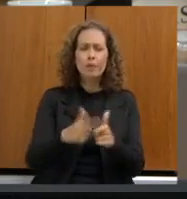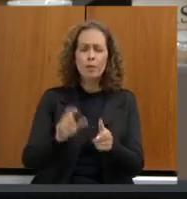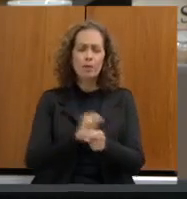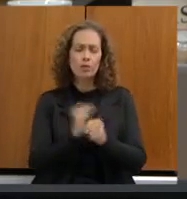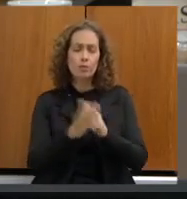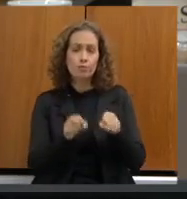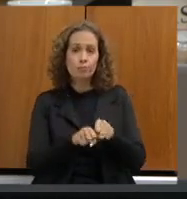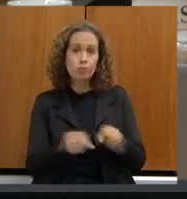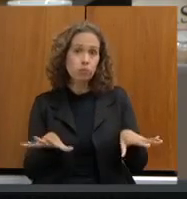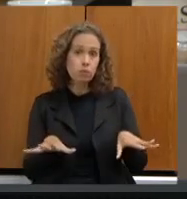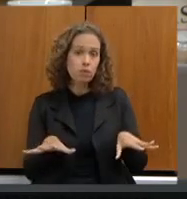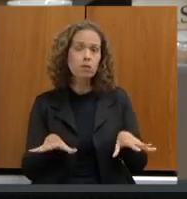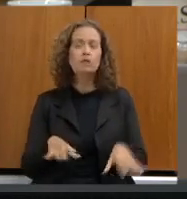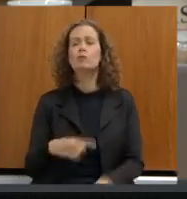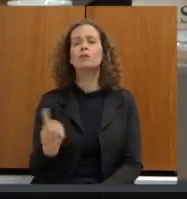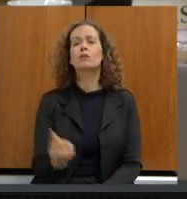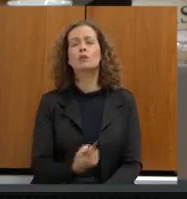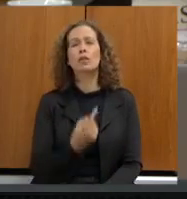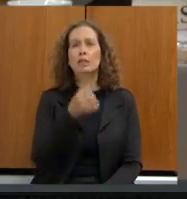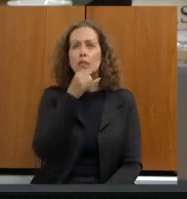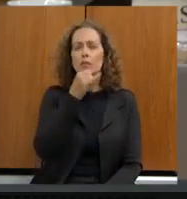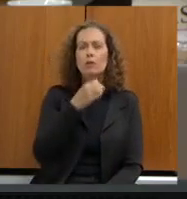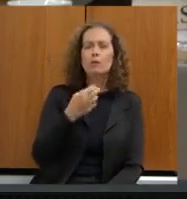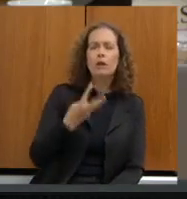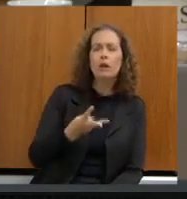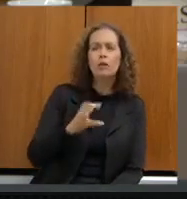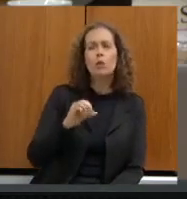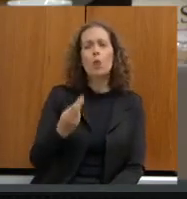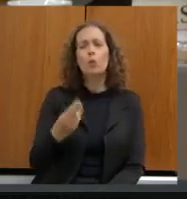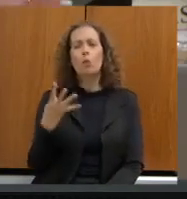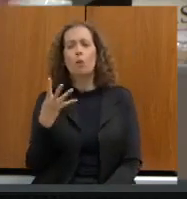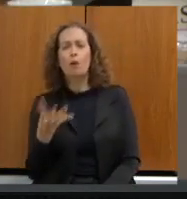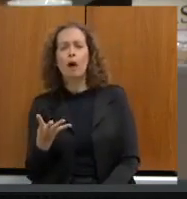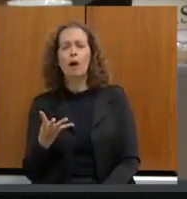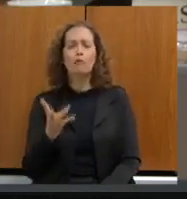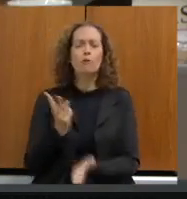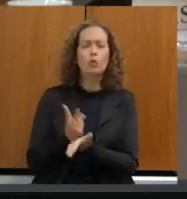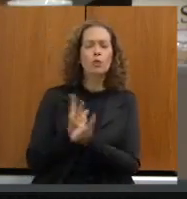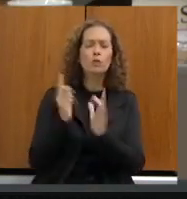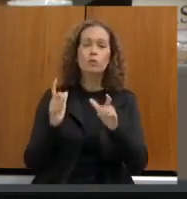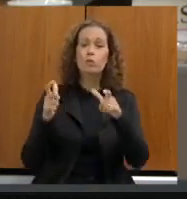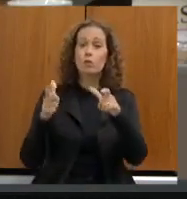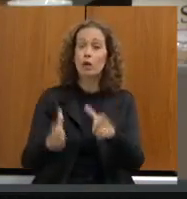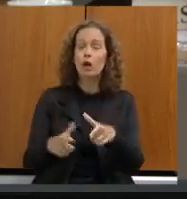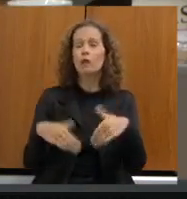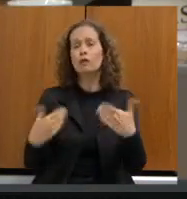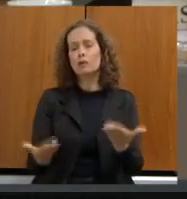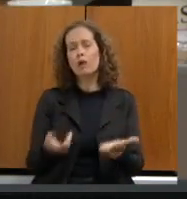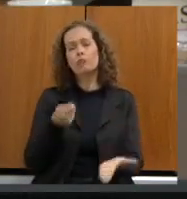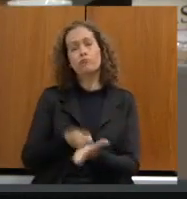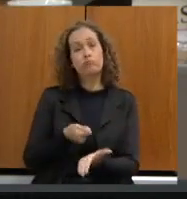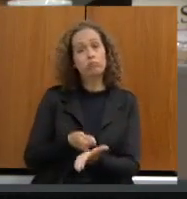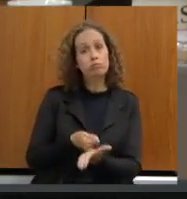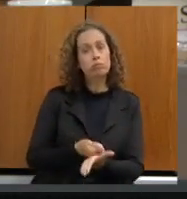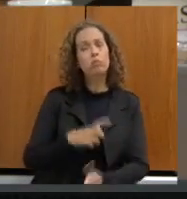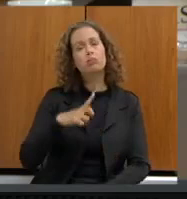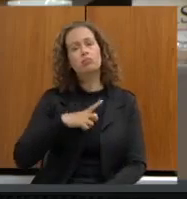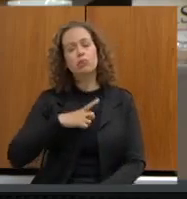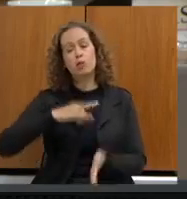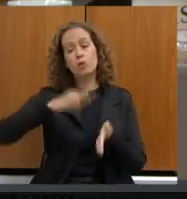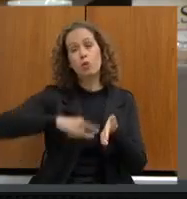né que a gente encontrou mais de três ou quatro ele na mesma na mesma sessão Obrigatoriamente tinha um tem um inquérito epidemiológico